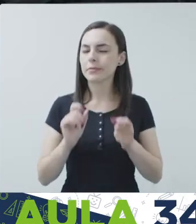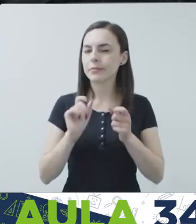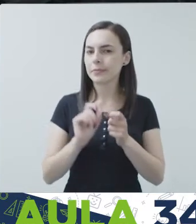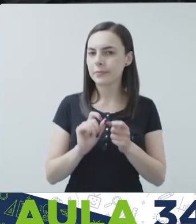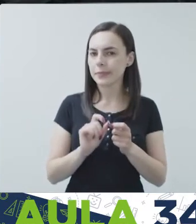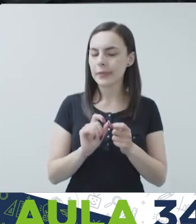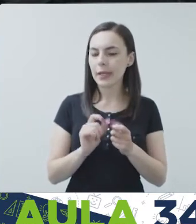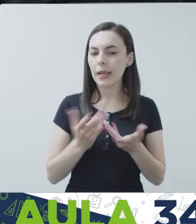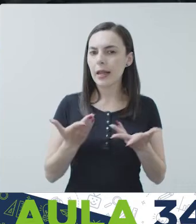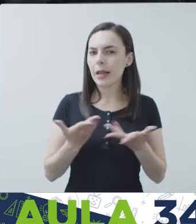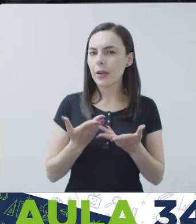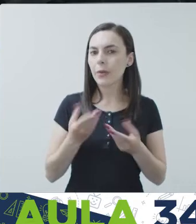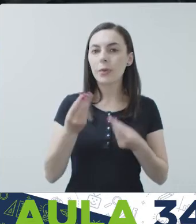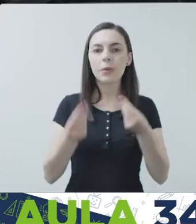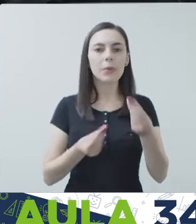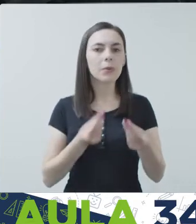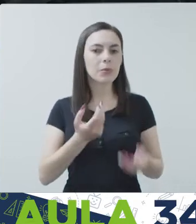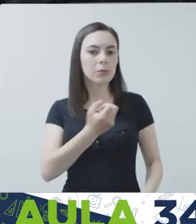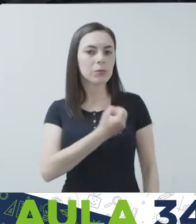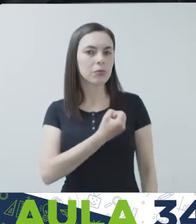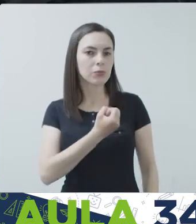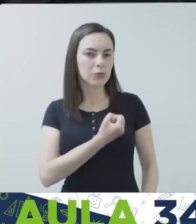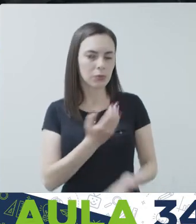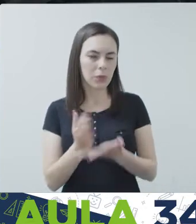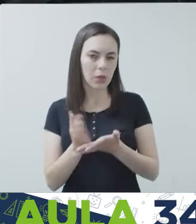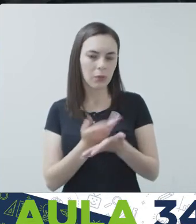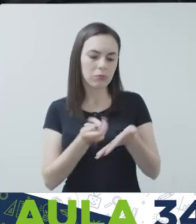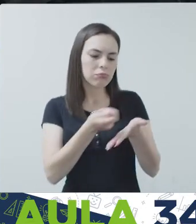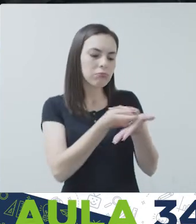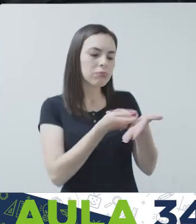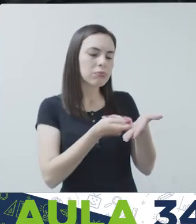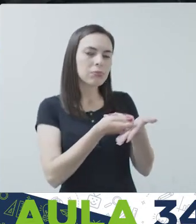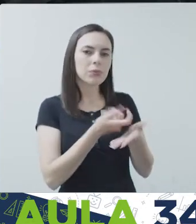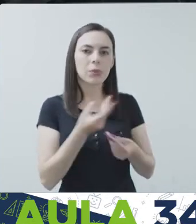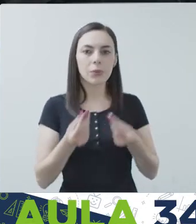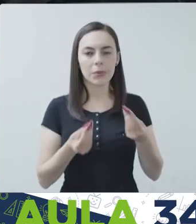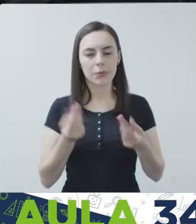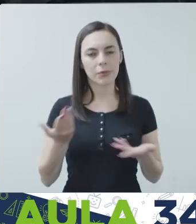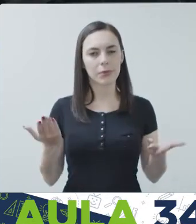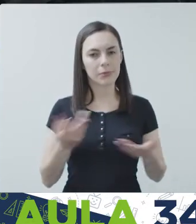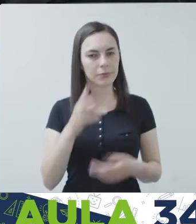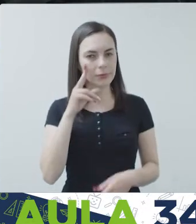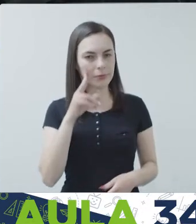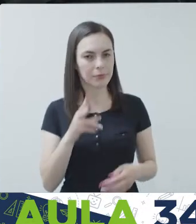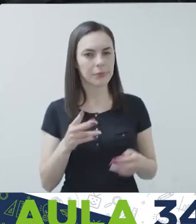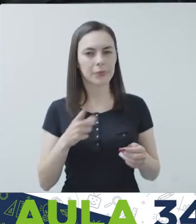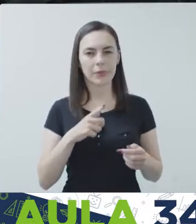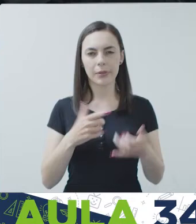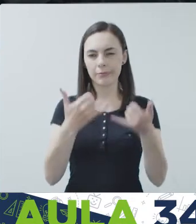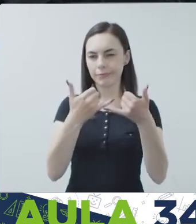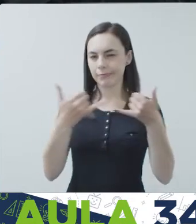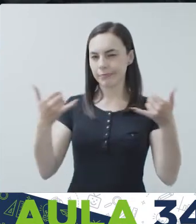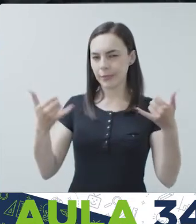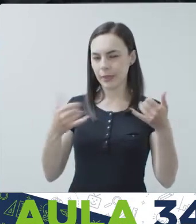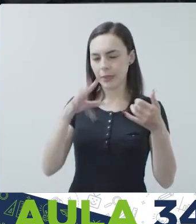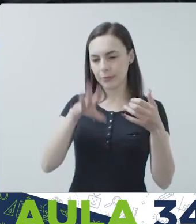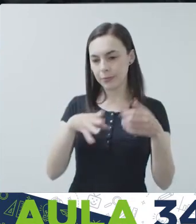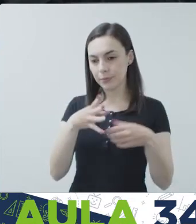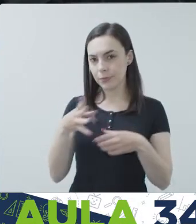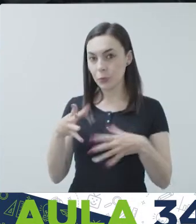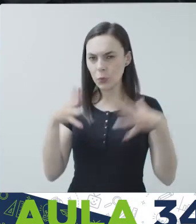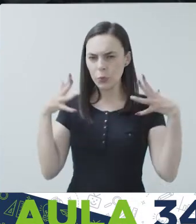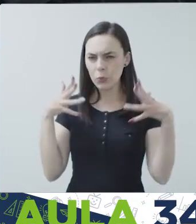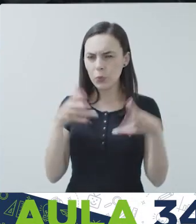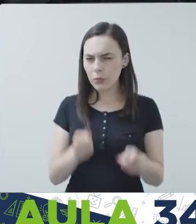vamos fazer o traçado de alguns números que nós acabamos de ver aqui na nossa primeira linha do quadro numérico. Não vamos fazer